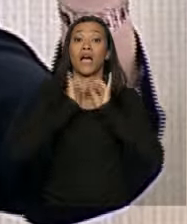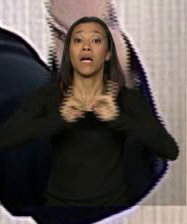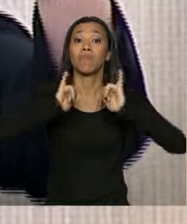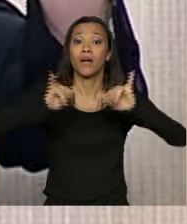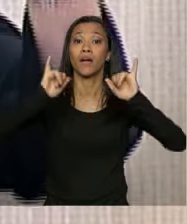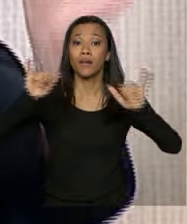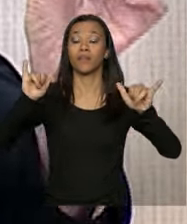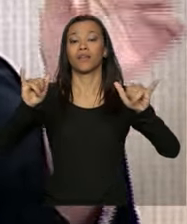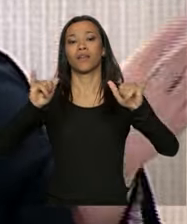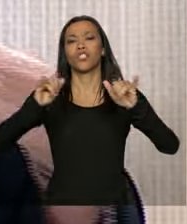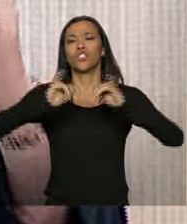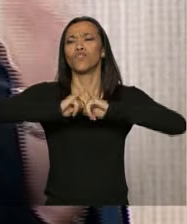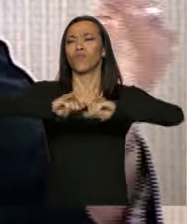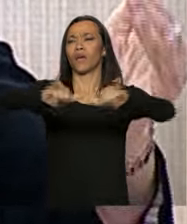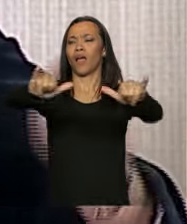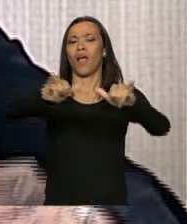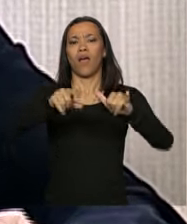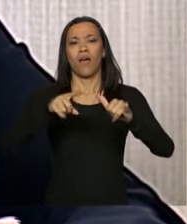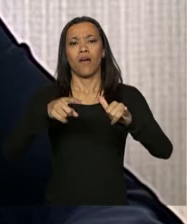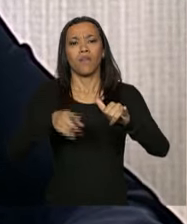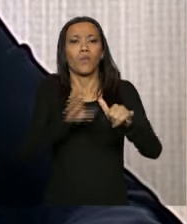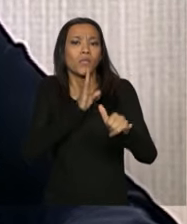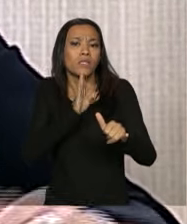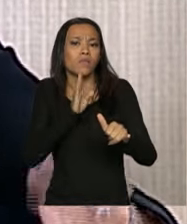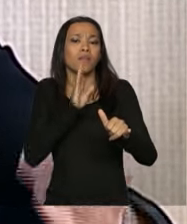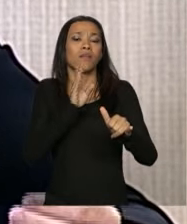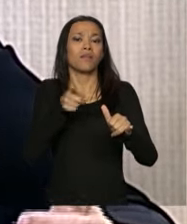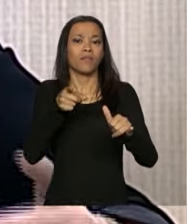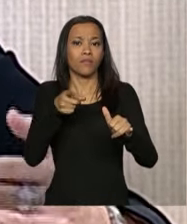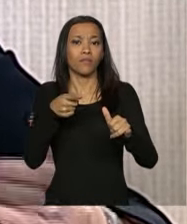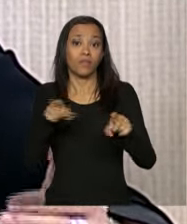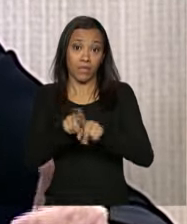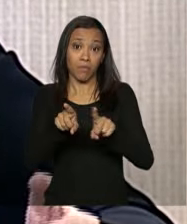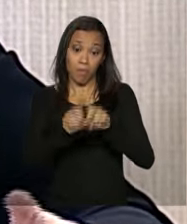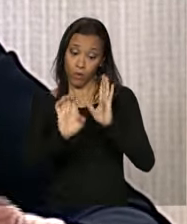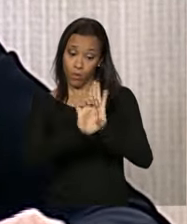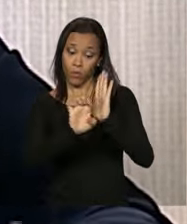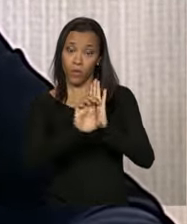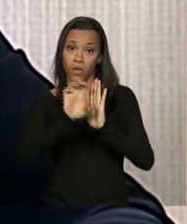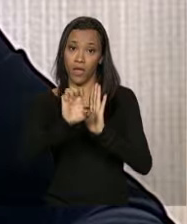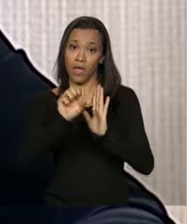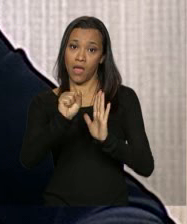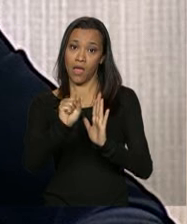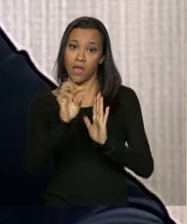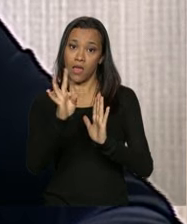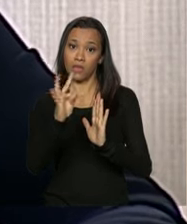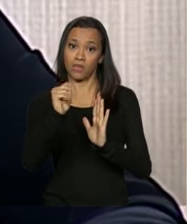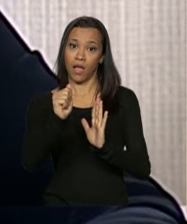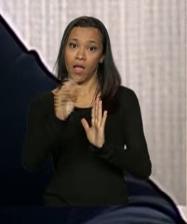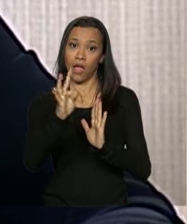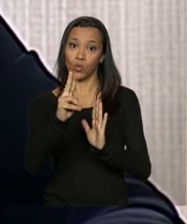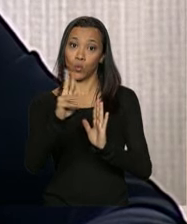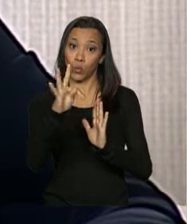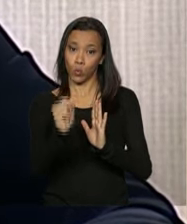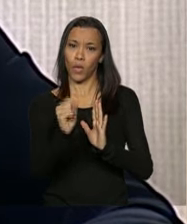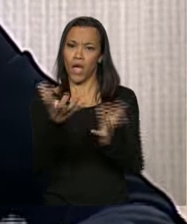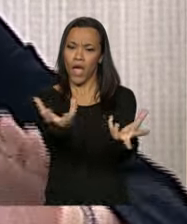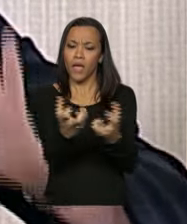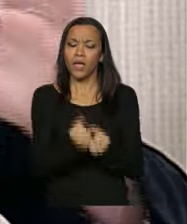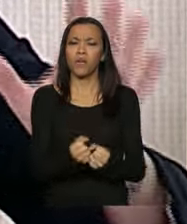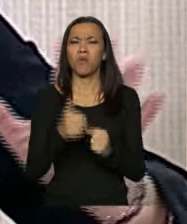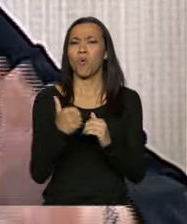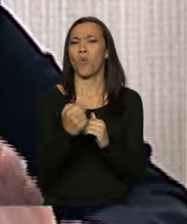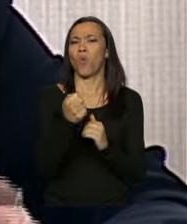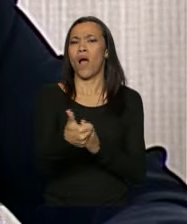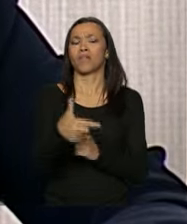parte dele, é uma pequena parte. Essa campanha ela pela próprio estatuto, ela é permanente. Nós já recolhemos quase 700.000